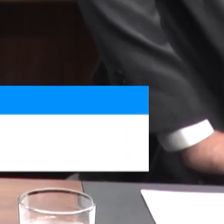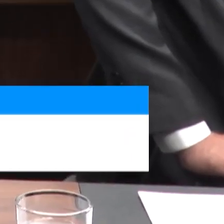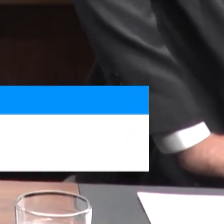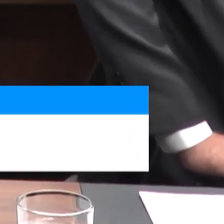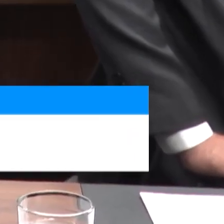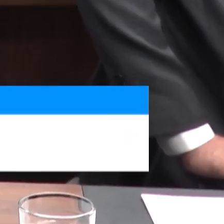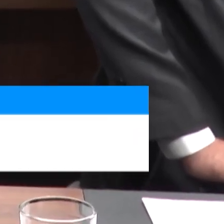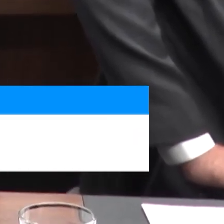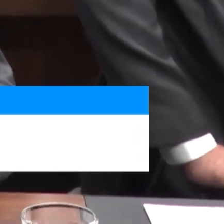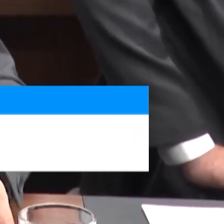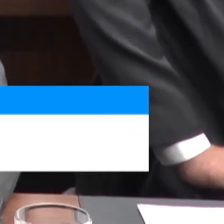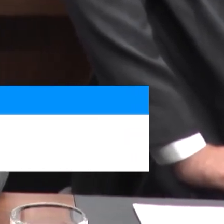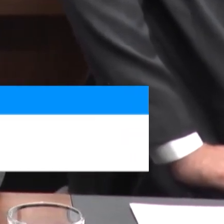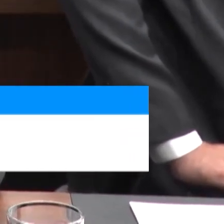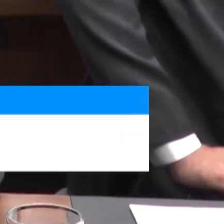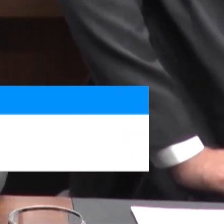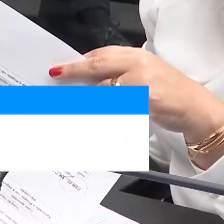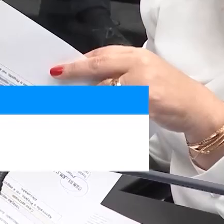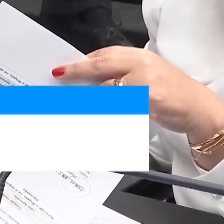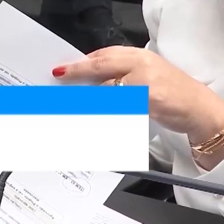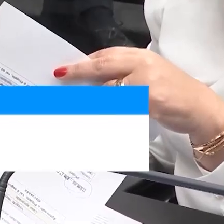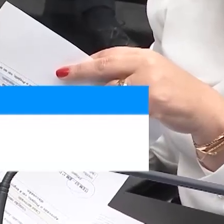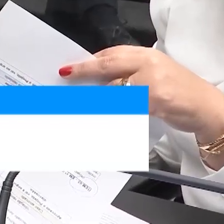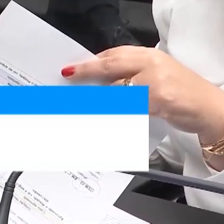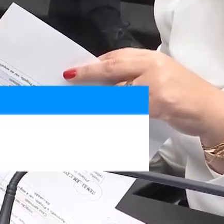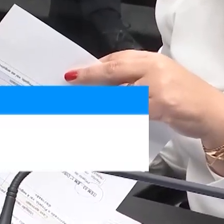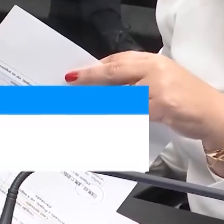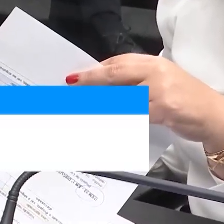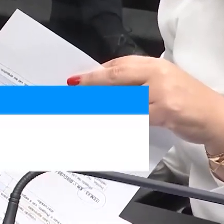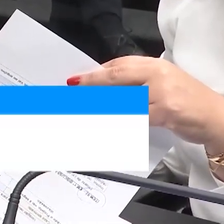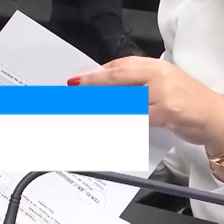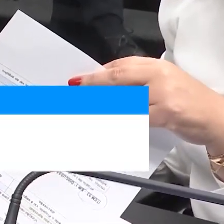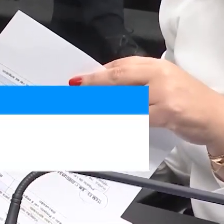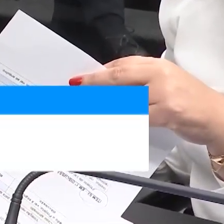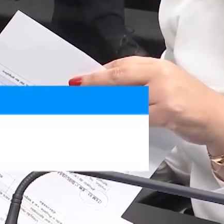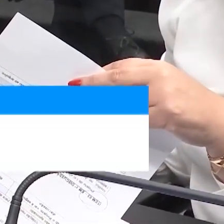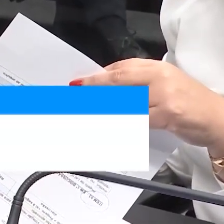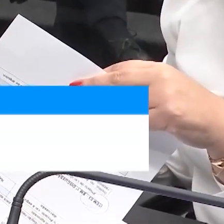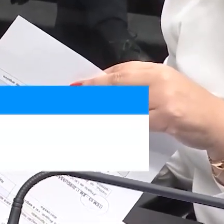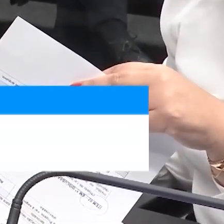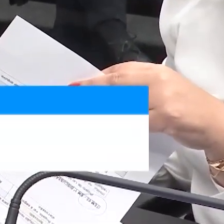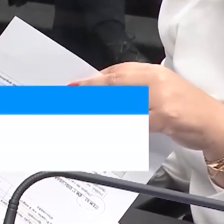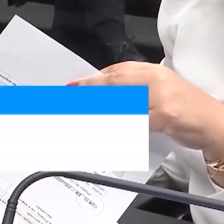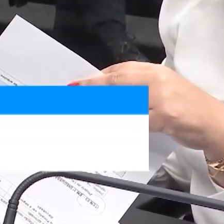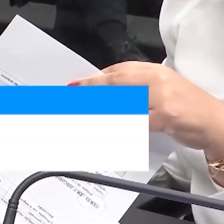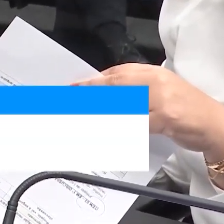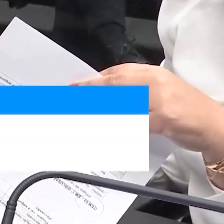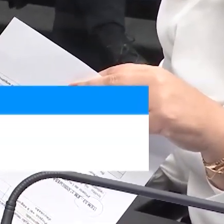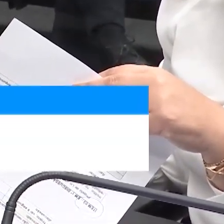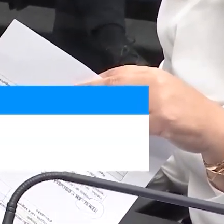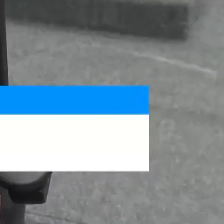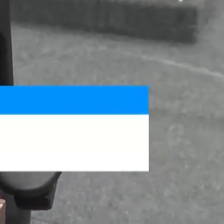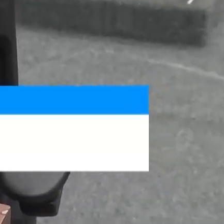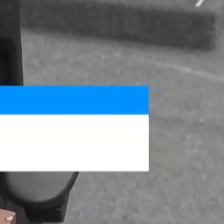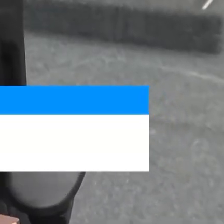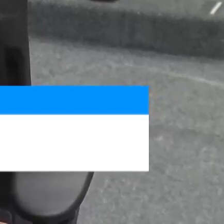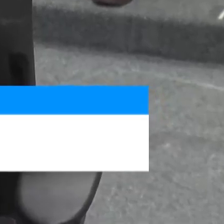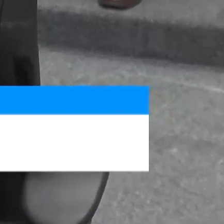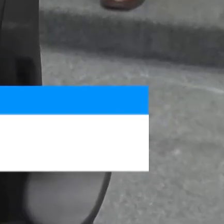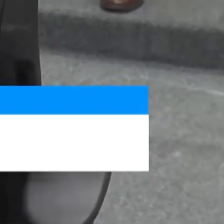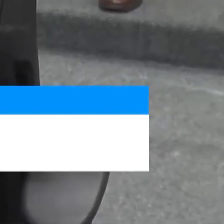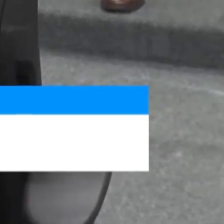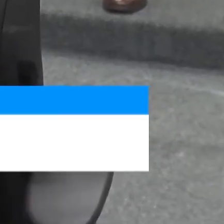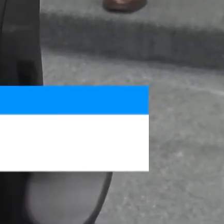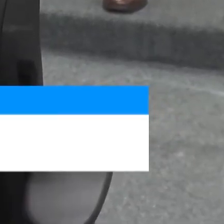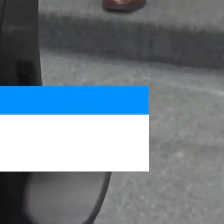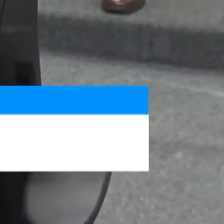os parlamentares aprovaram um projeto de lei que assegura mais direitos às pessoas com deficiência e suas famílias. A proposta altera a